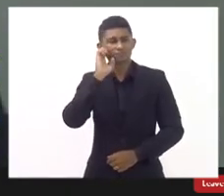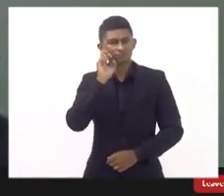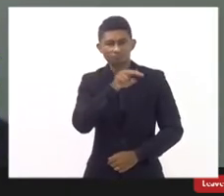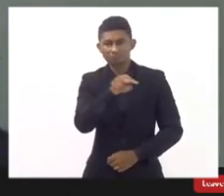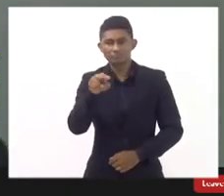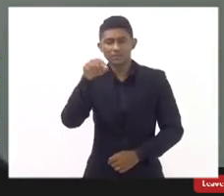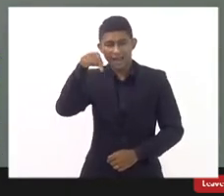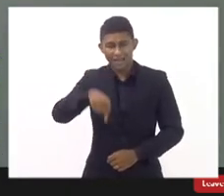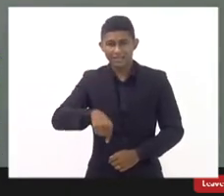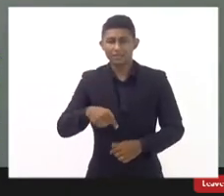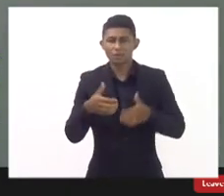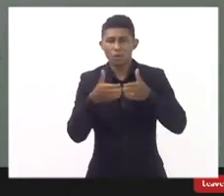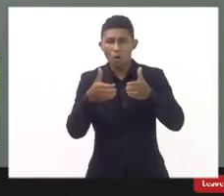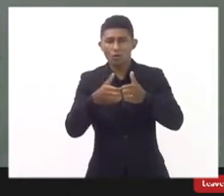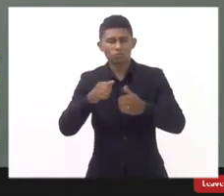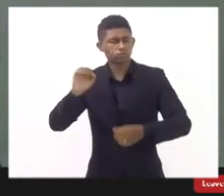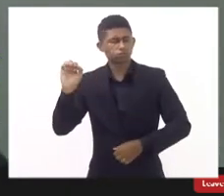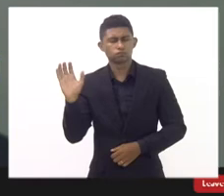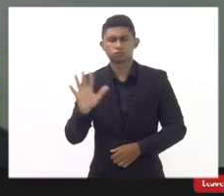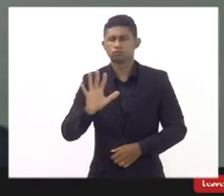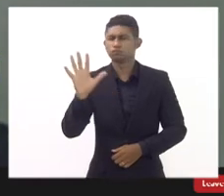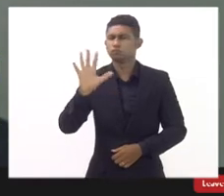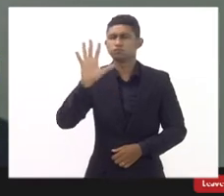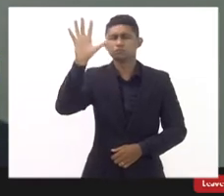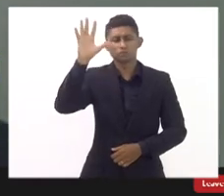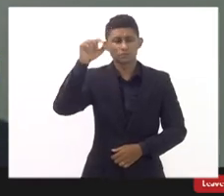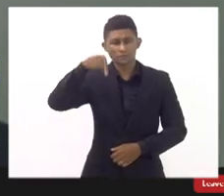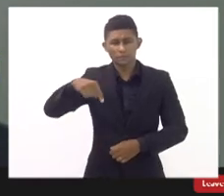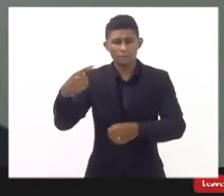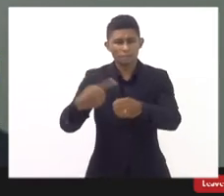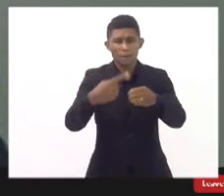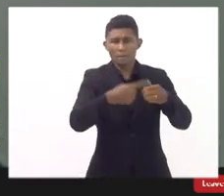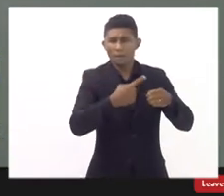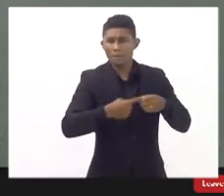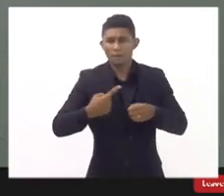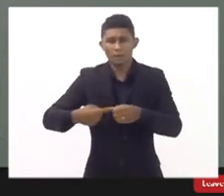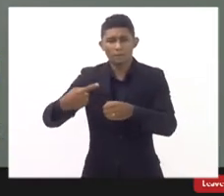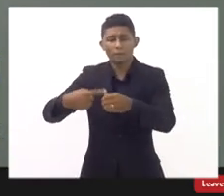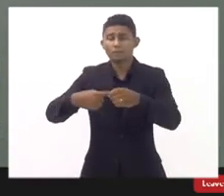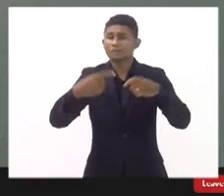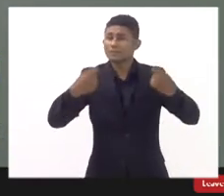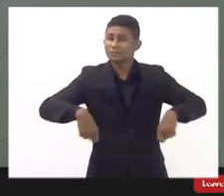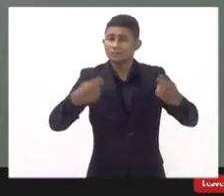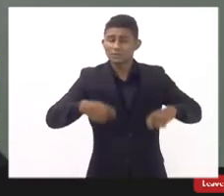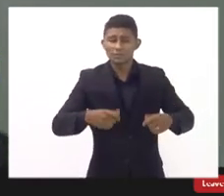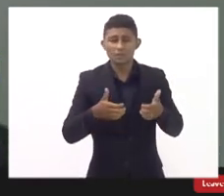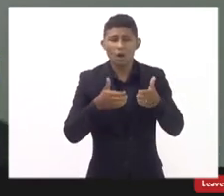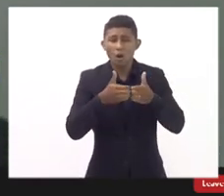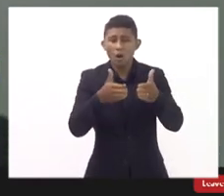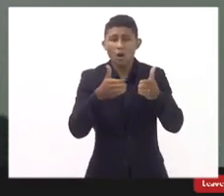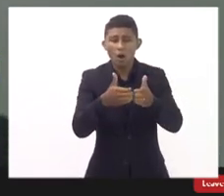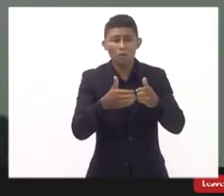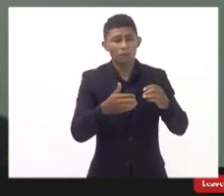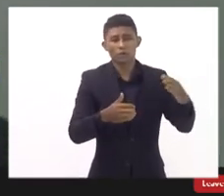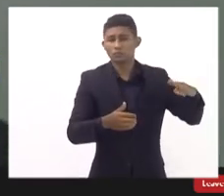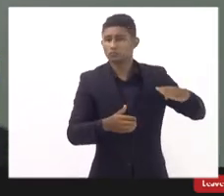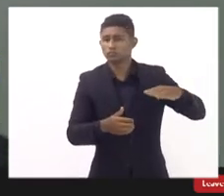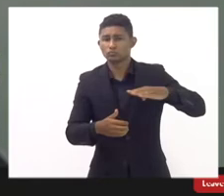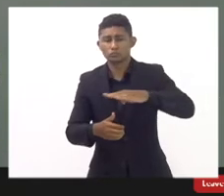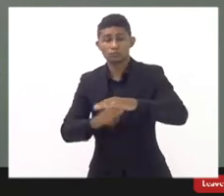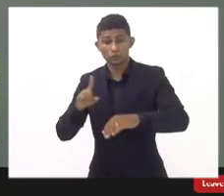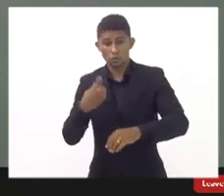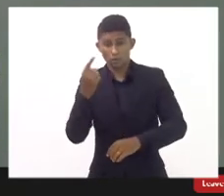do Brasil, onde os municípios dependem muito dessa interligação, né? Nós, dos institutos federais e as